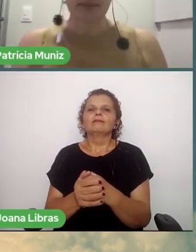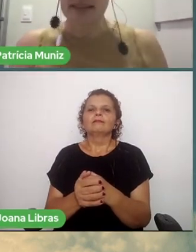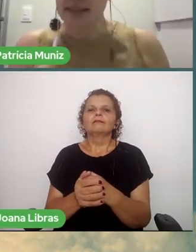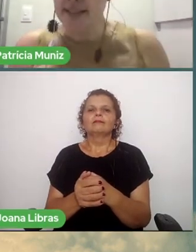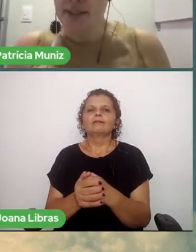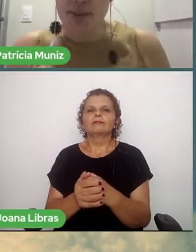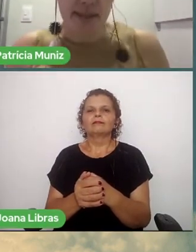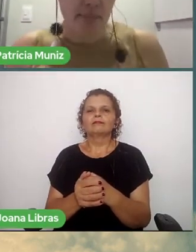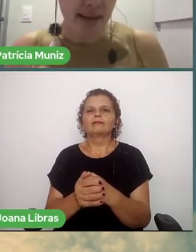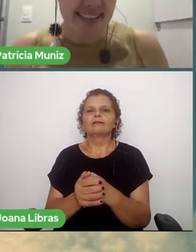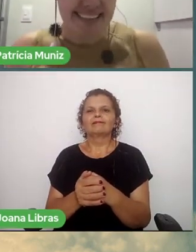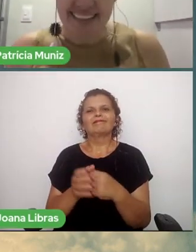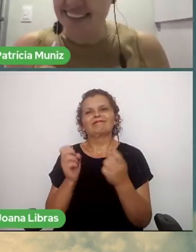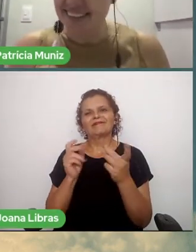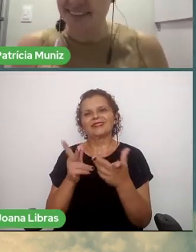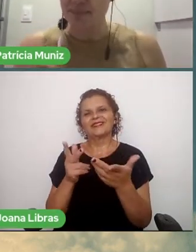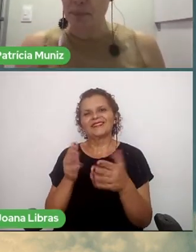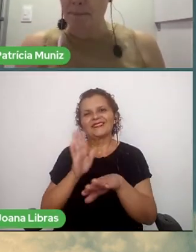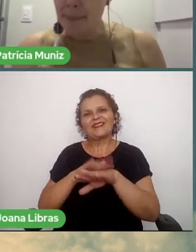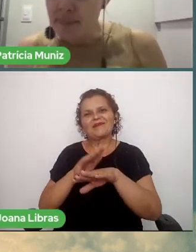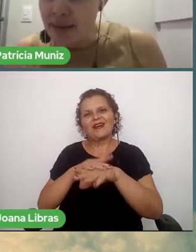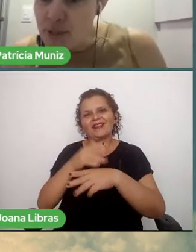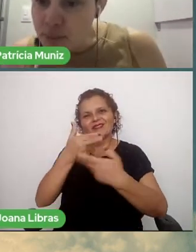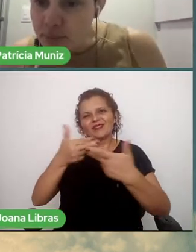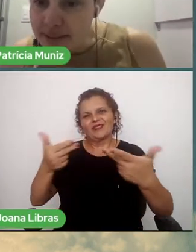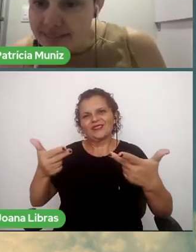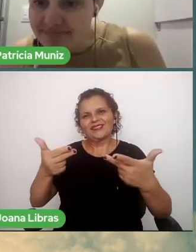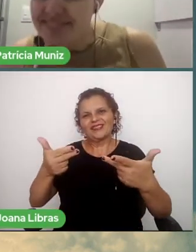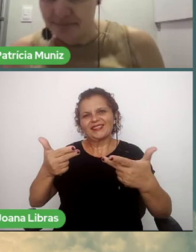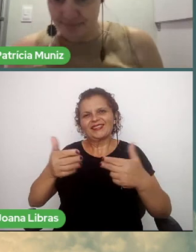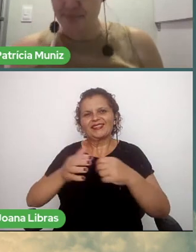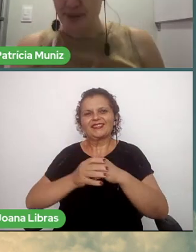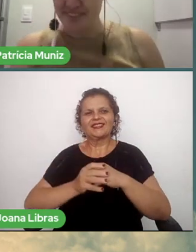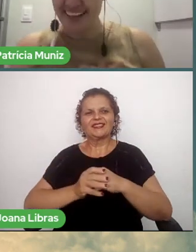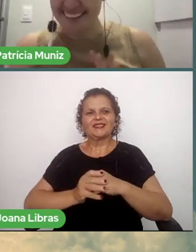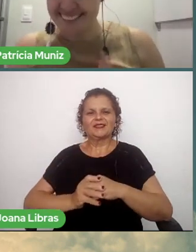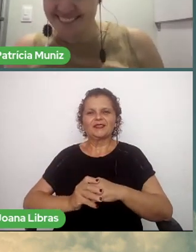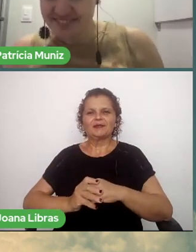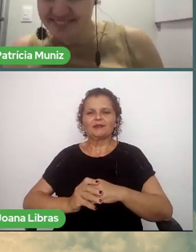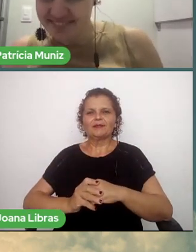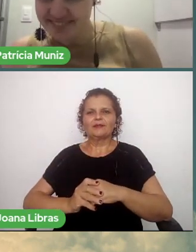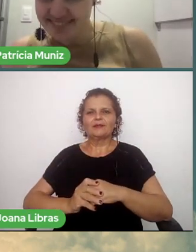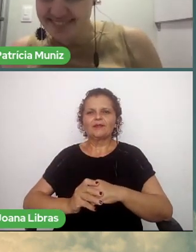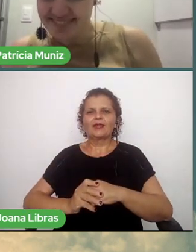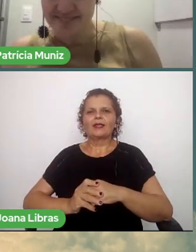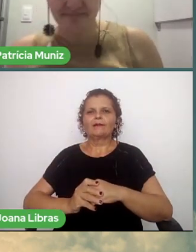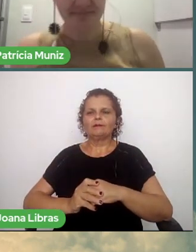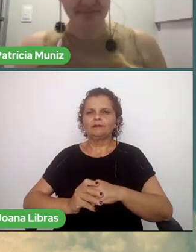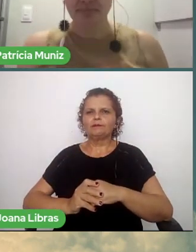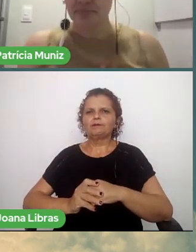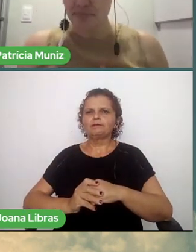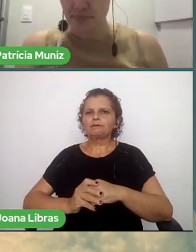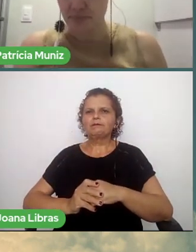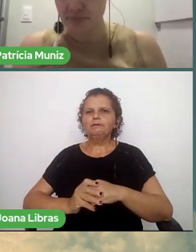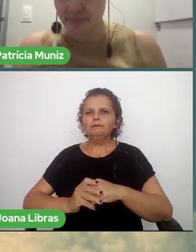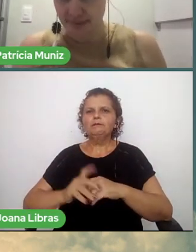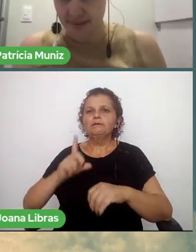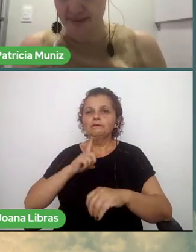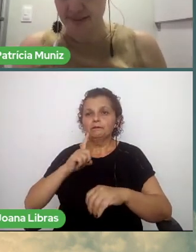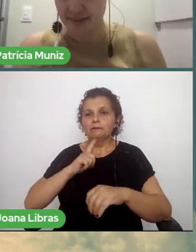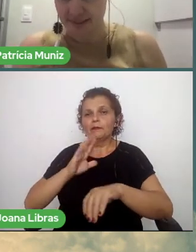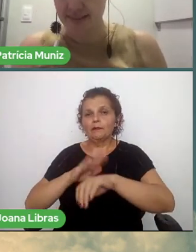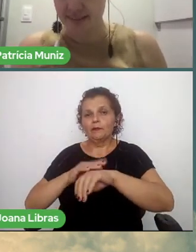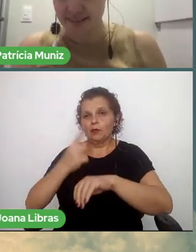Pronto, e é isso. O que mais, gente? Mais Oi, uma. Patrícia. Pode falar. Acho que tem uma pergunta ali